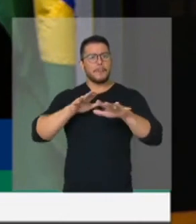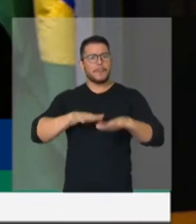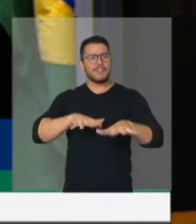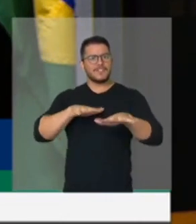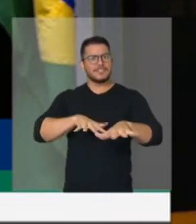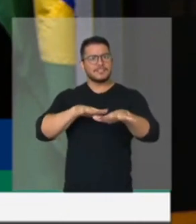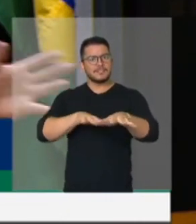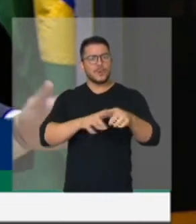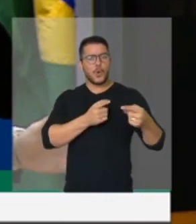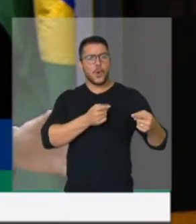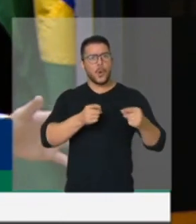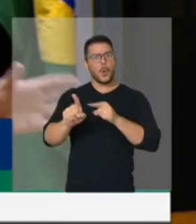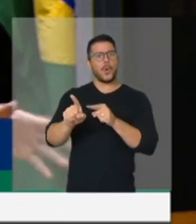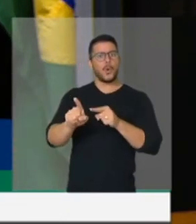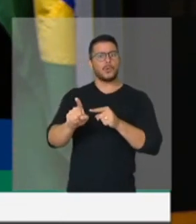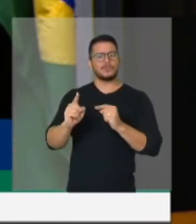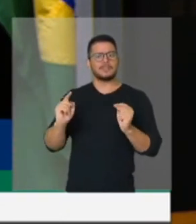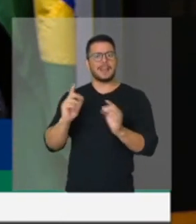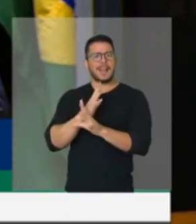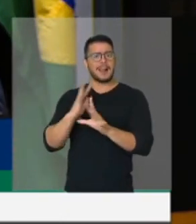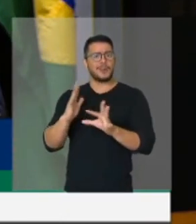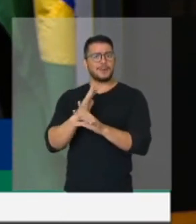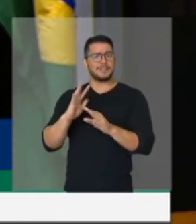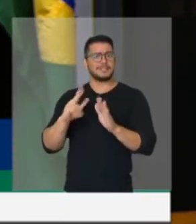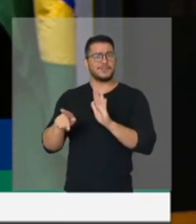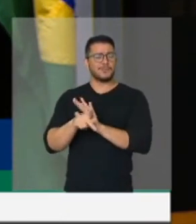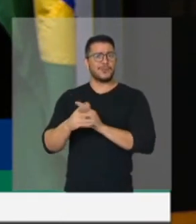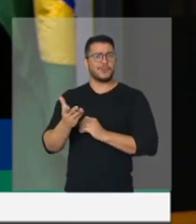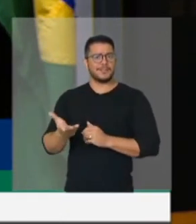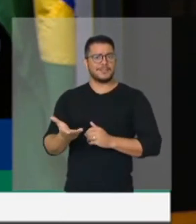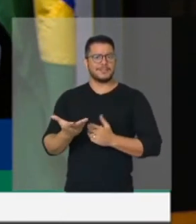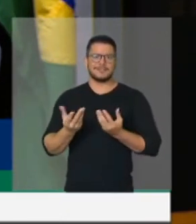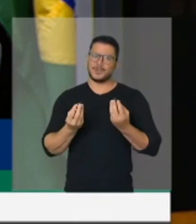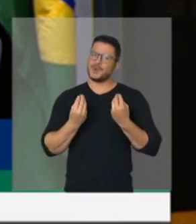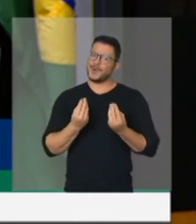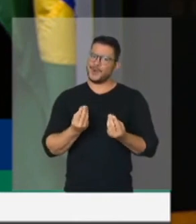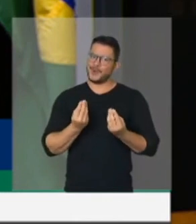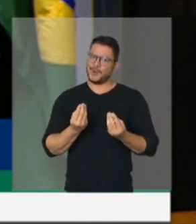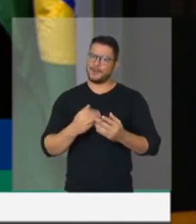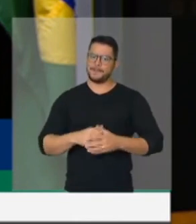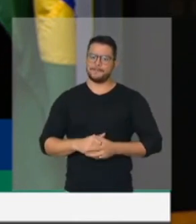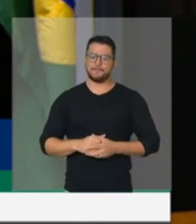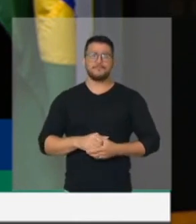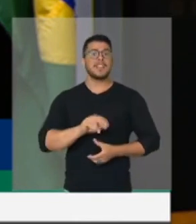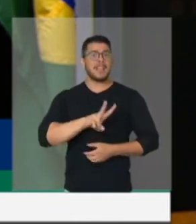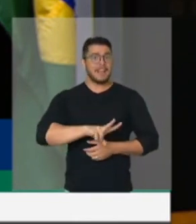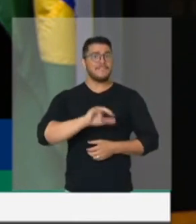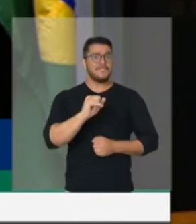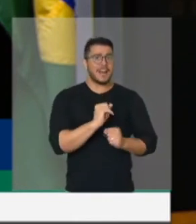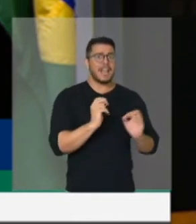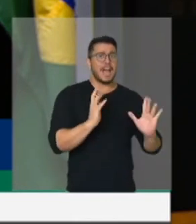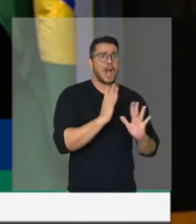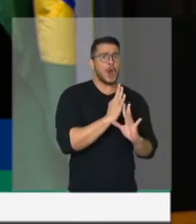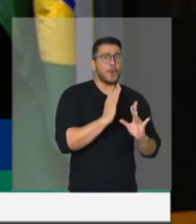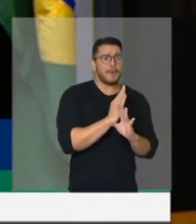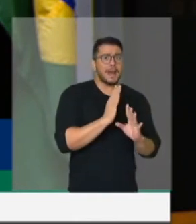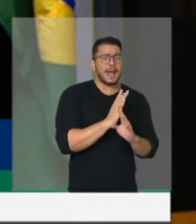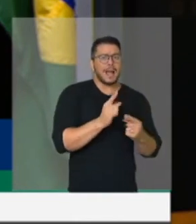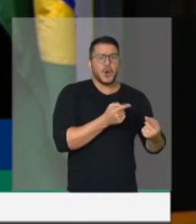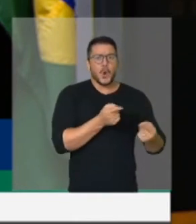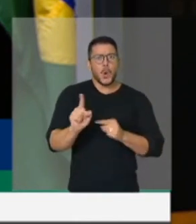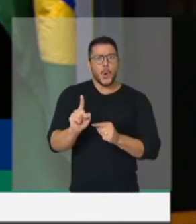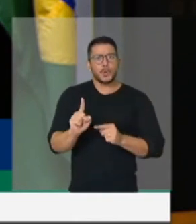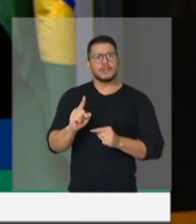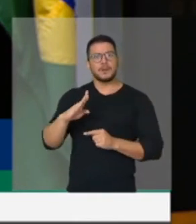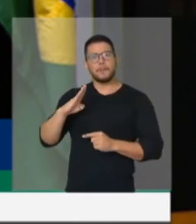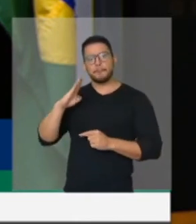contra aglomeração que foi feita pelo presidente oração eles vão fazer uma aglomeração contra bolsonaro para